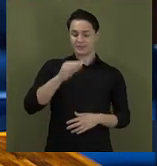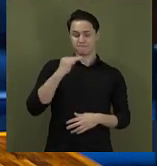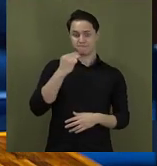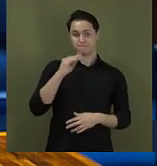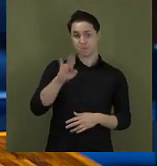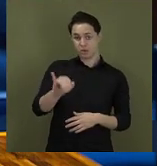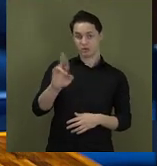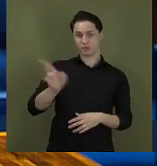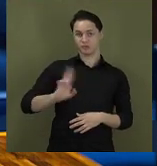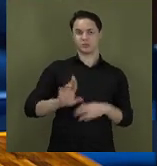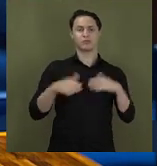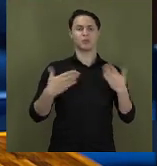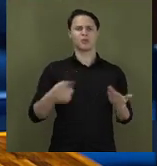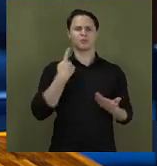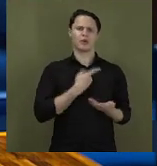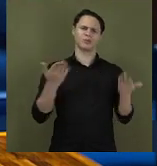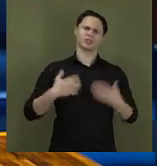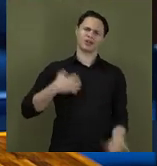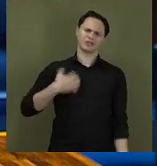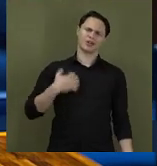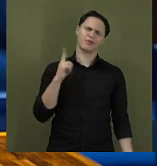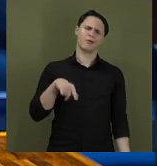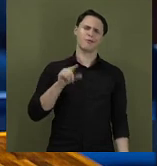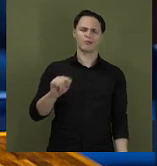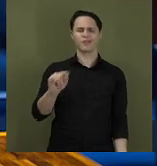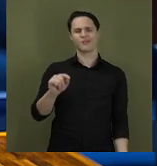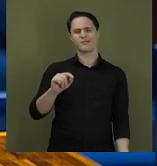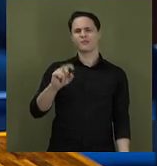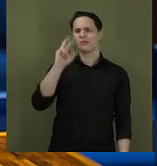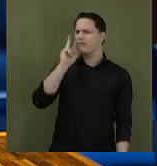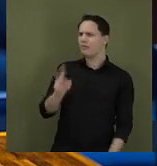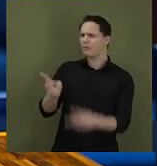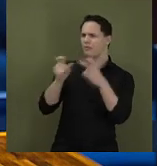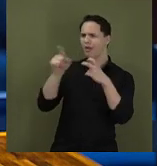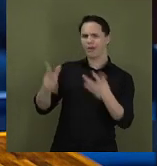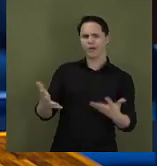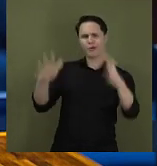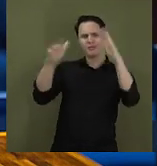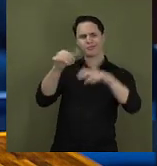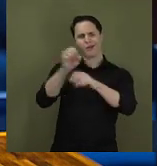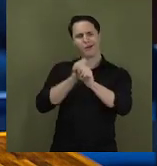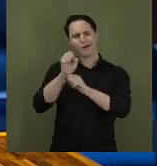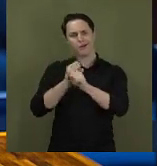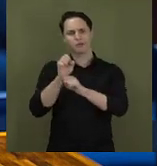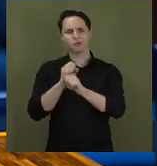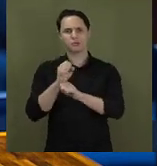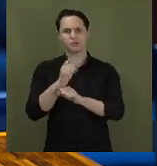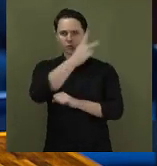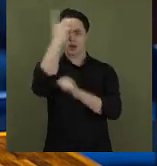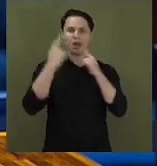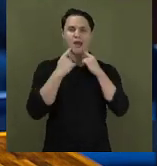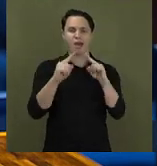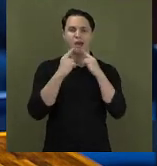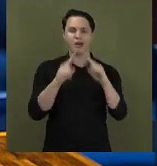o que a gente fica chateado muitas vezes é quando se vê, até nessas comemorações dos 10 anos, a reclamação quanto